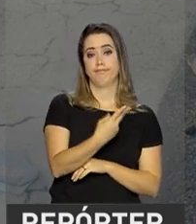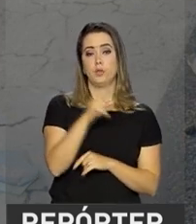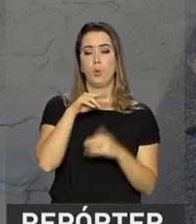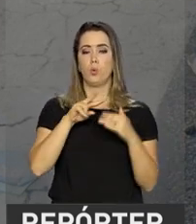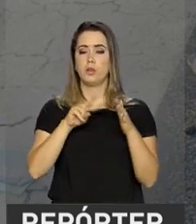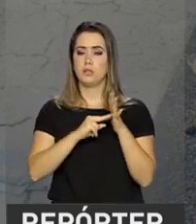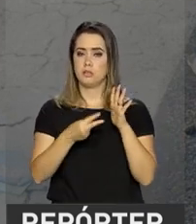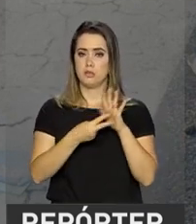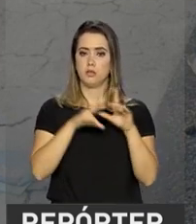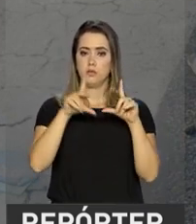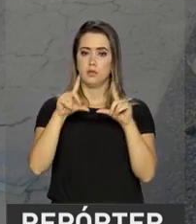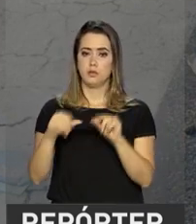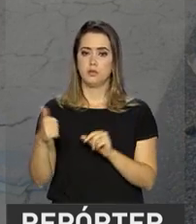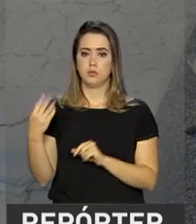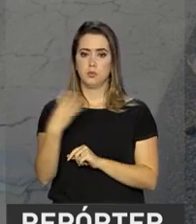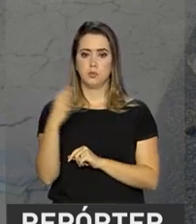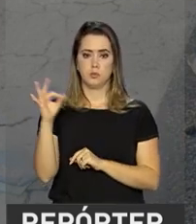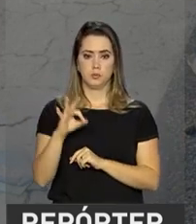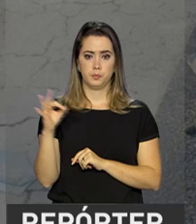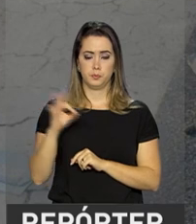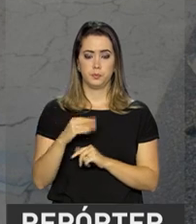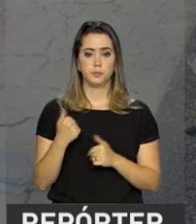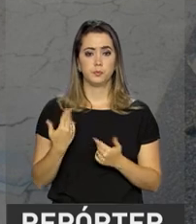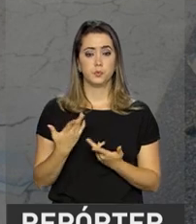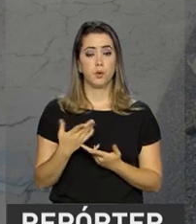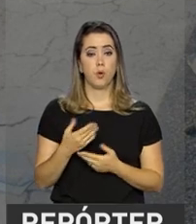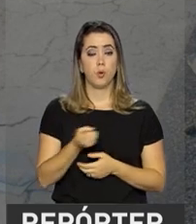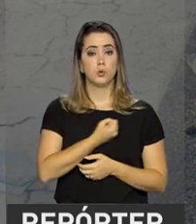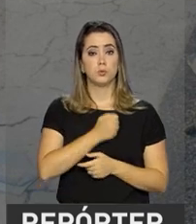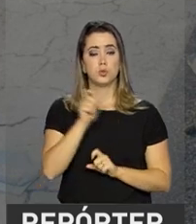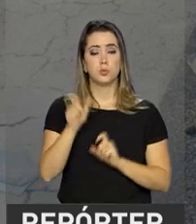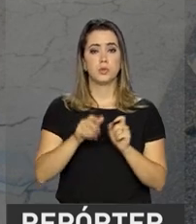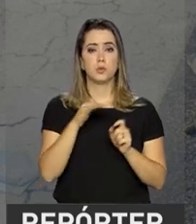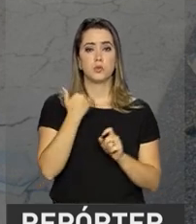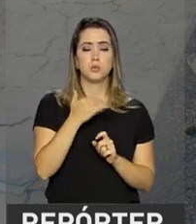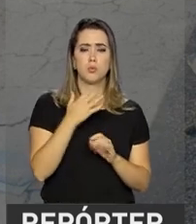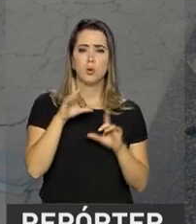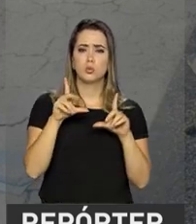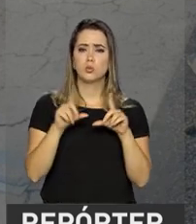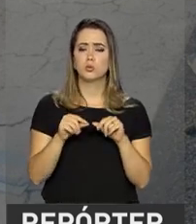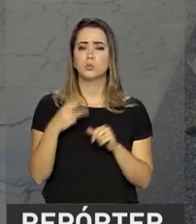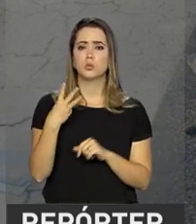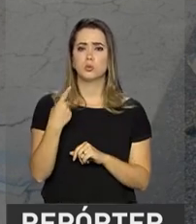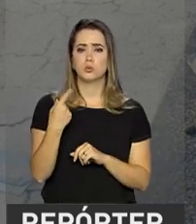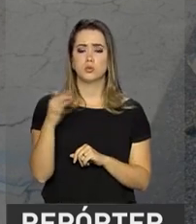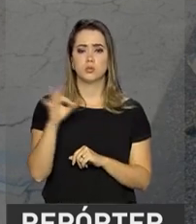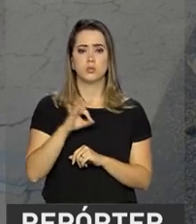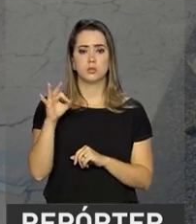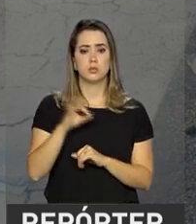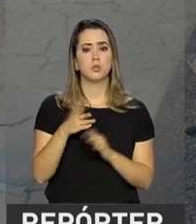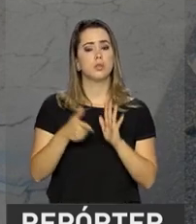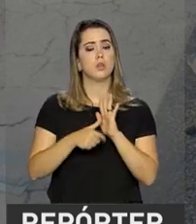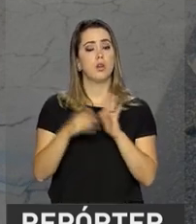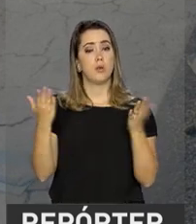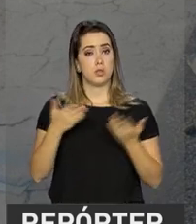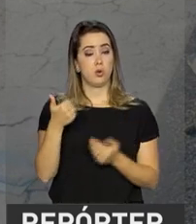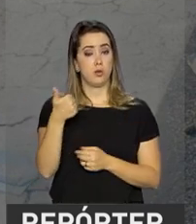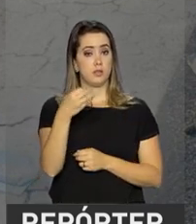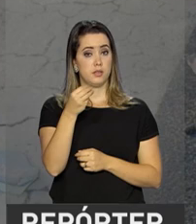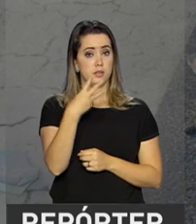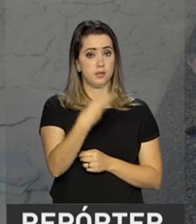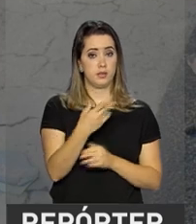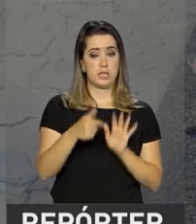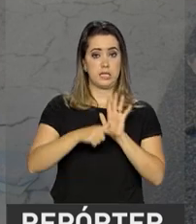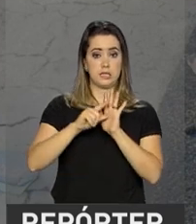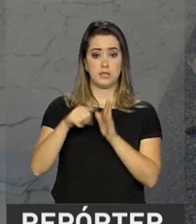representa uma queda de 14% já o número de mortes caiu 31% foram 103 neste ano contra